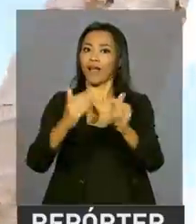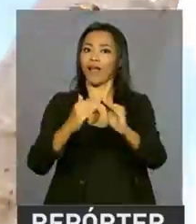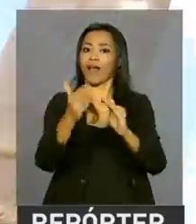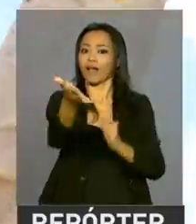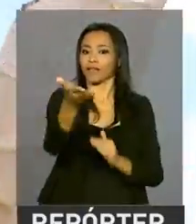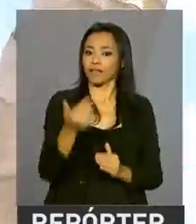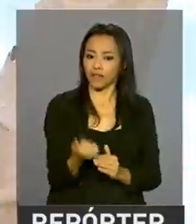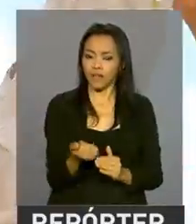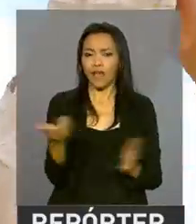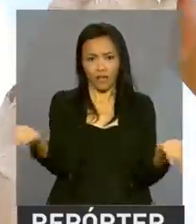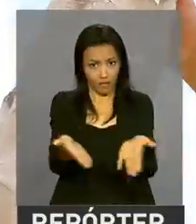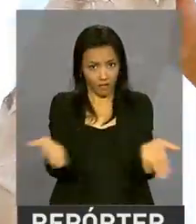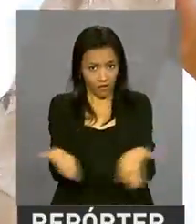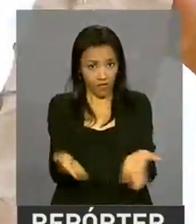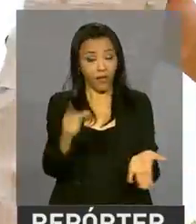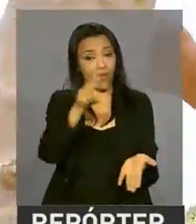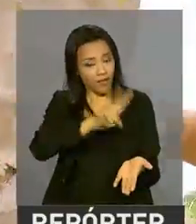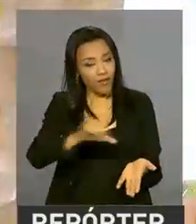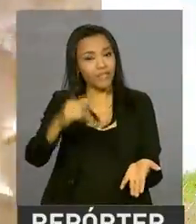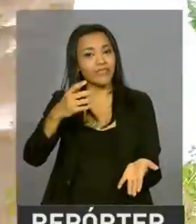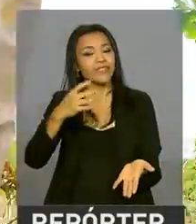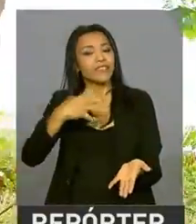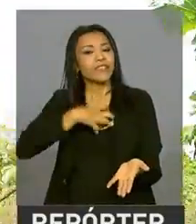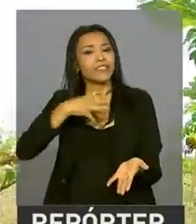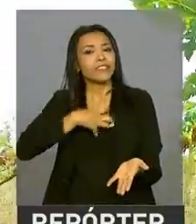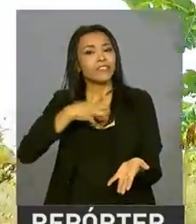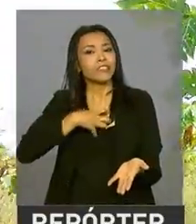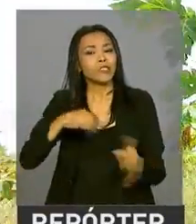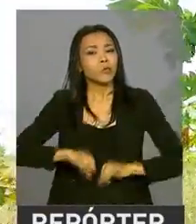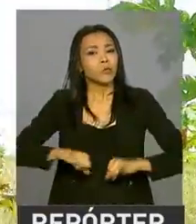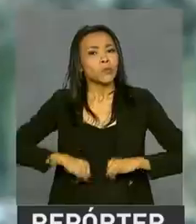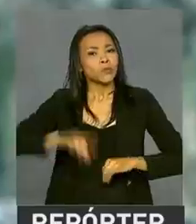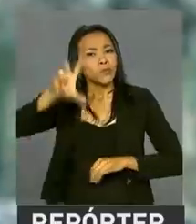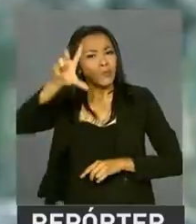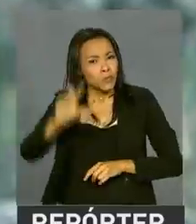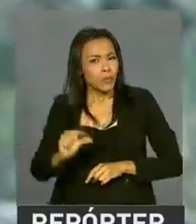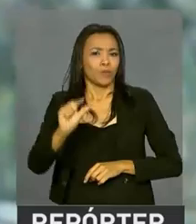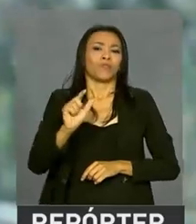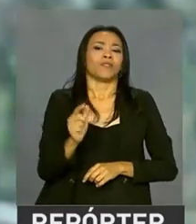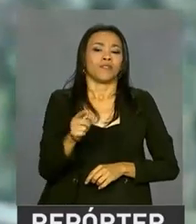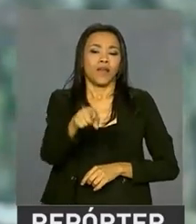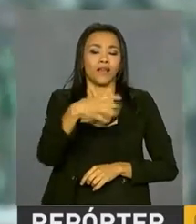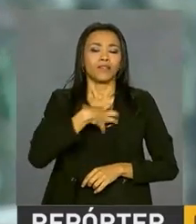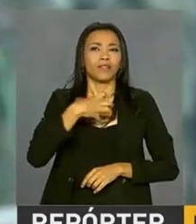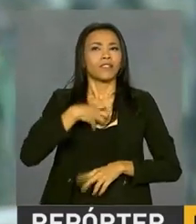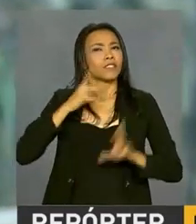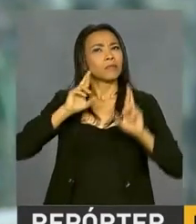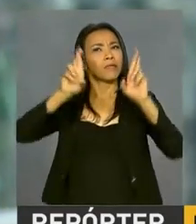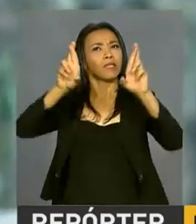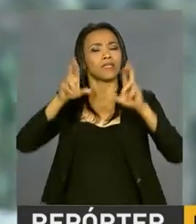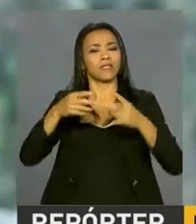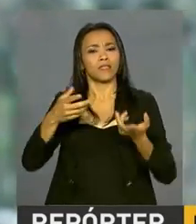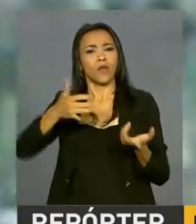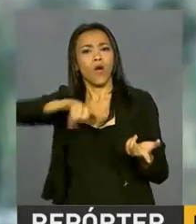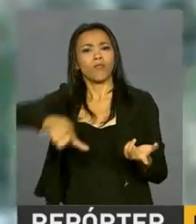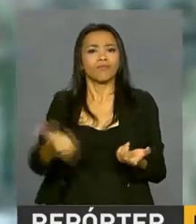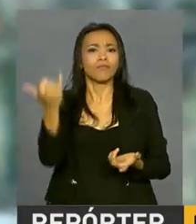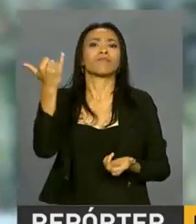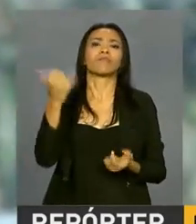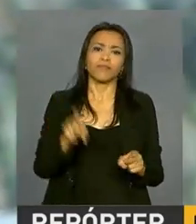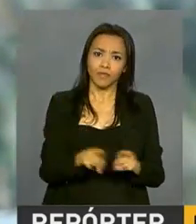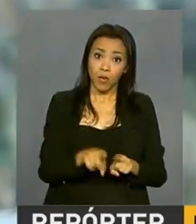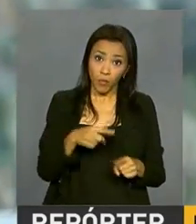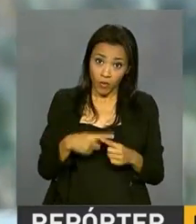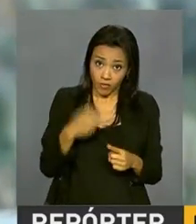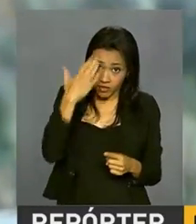que a partir de agora vai sentir menos os efeitos da seca. Muitas esperanças. Muitas oportunidades,